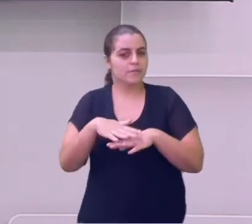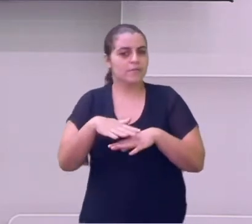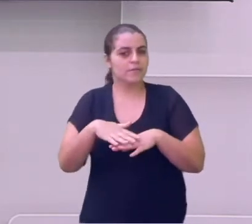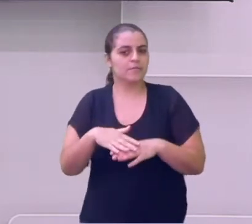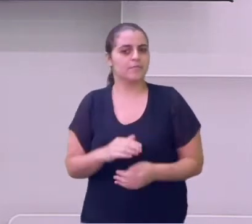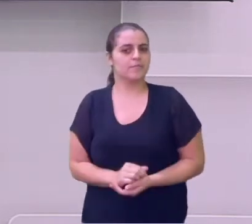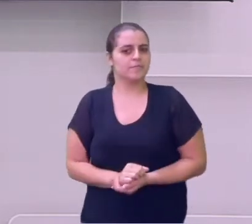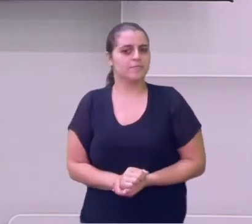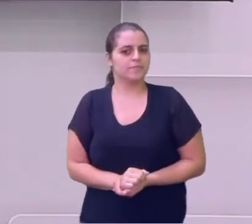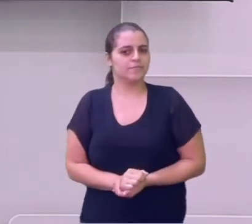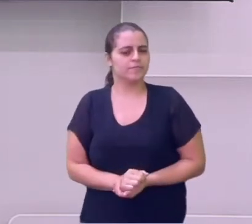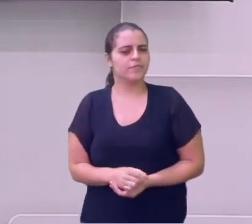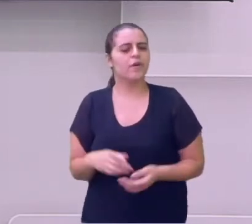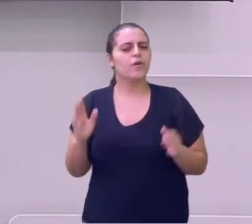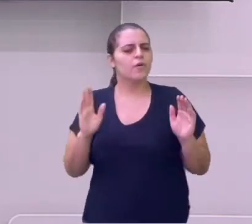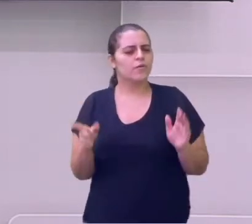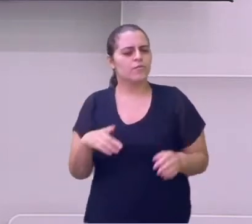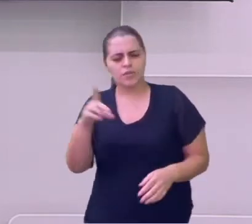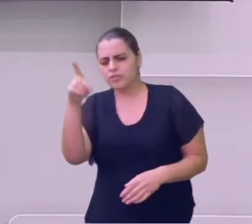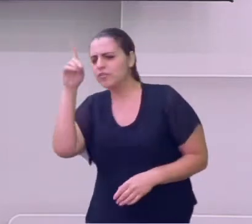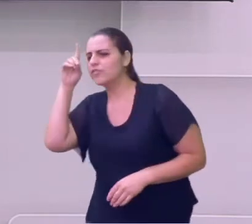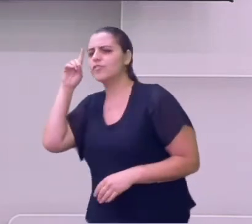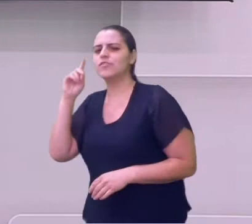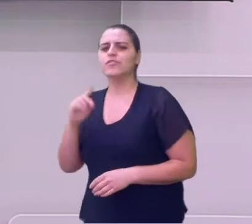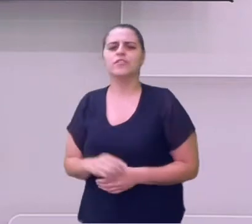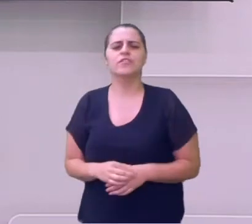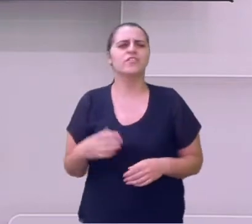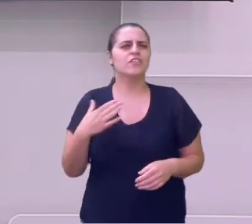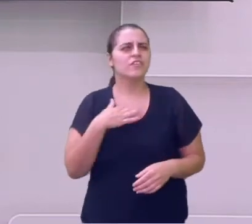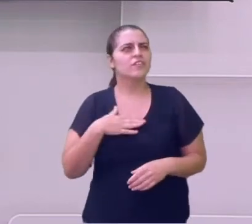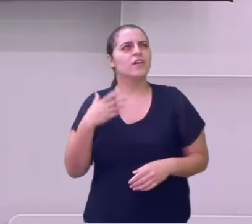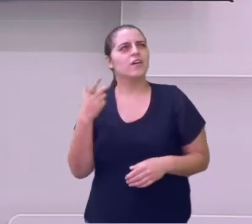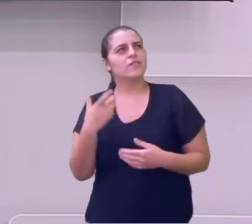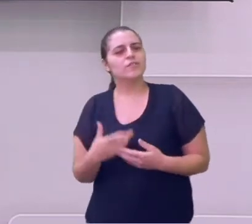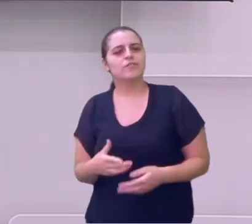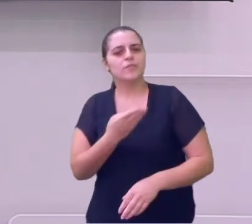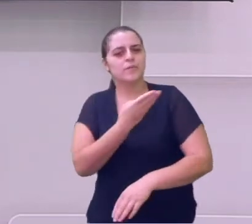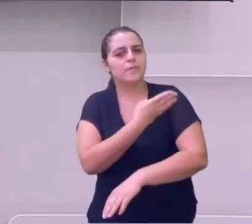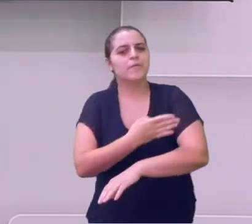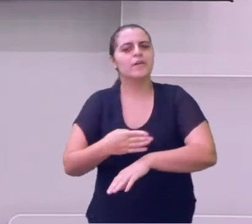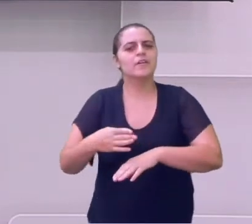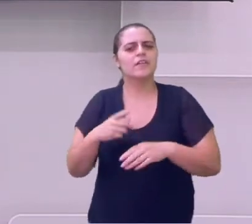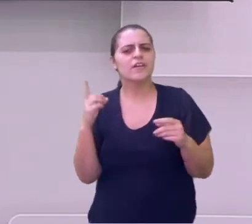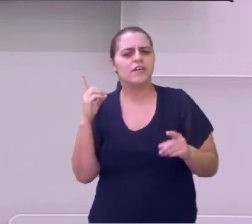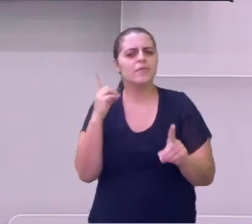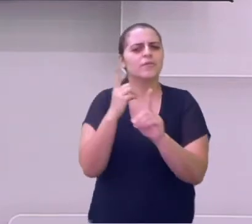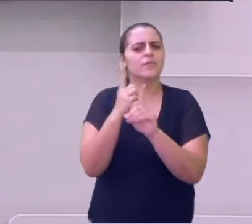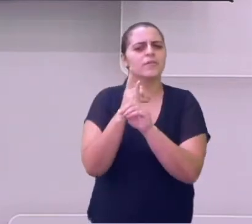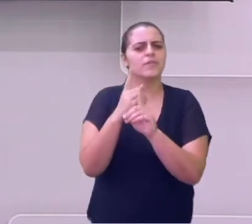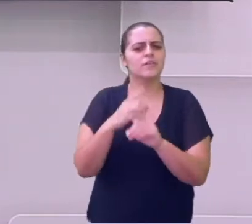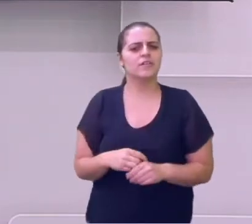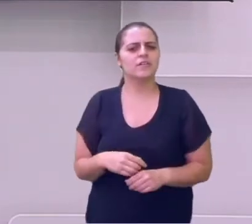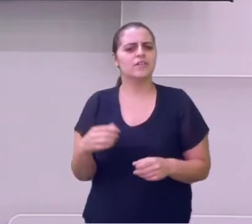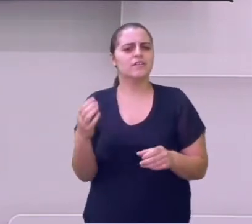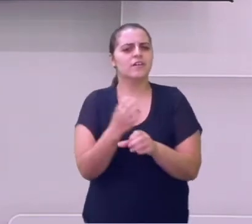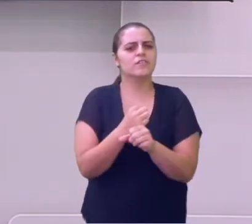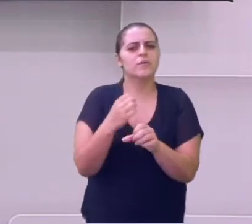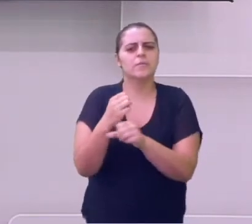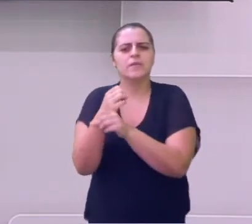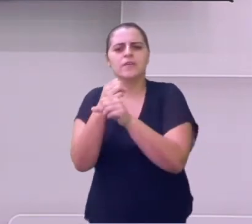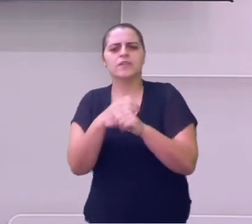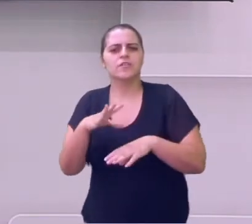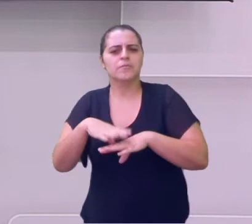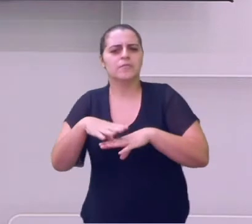situação-problema. No nosso dia a dia, nós estamos acostumados a encontrar as operações